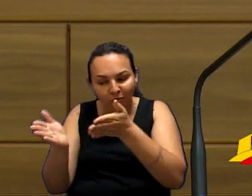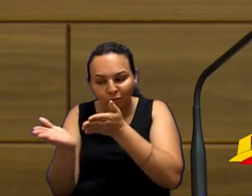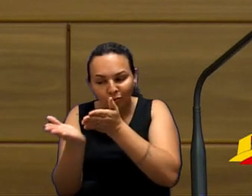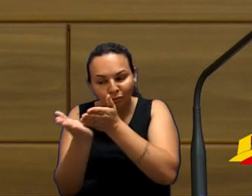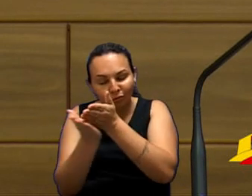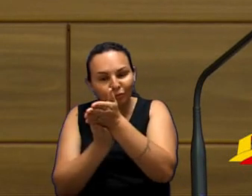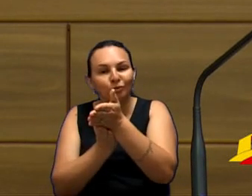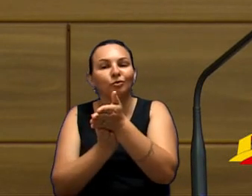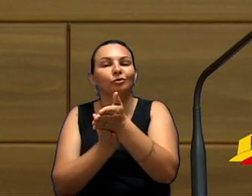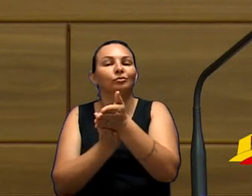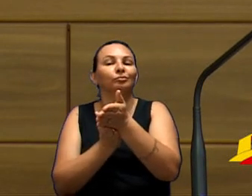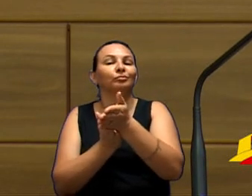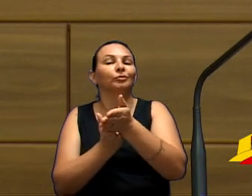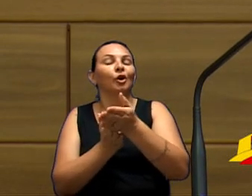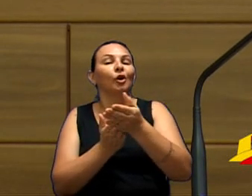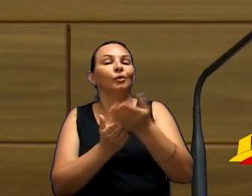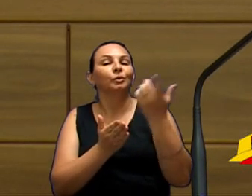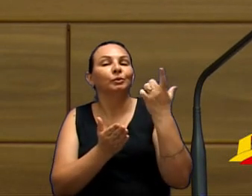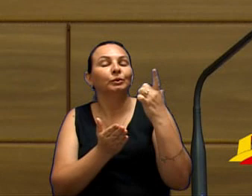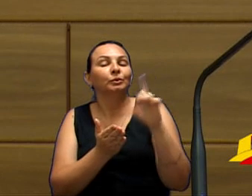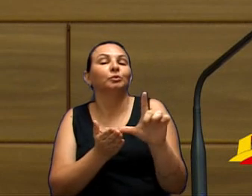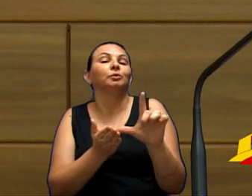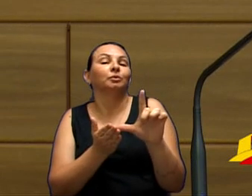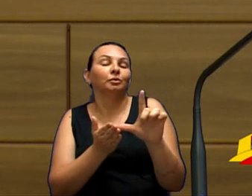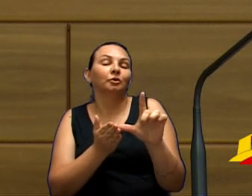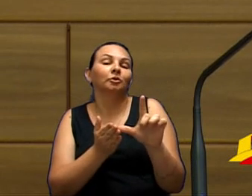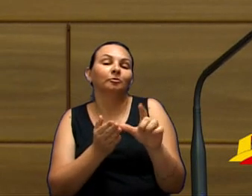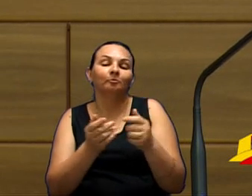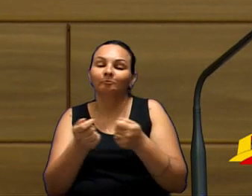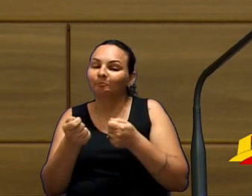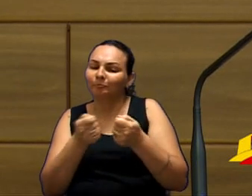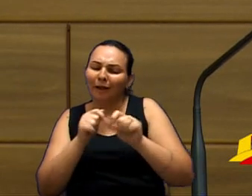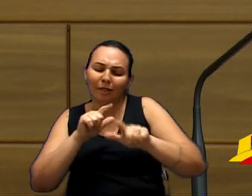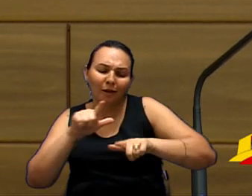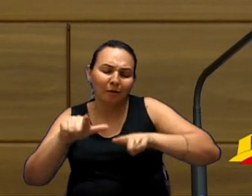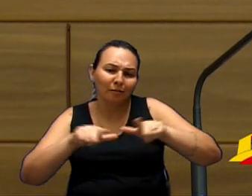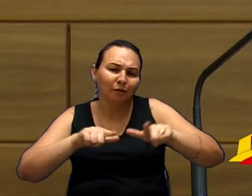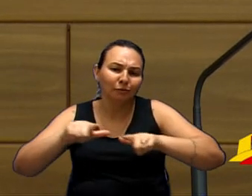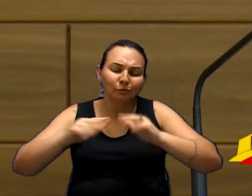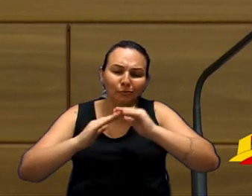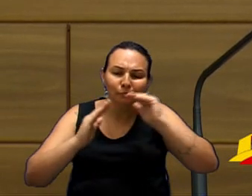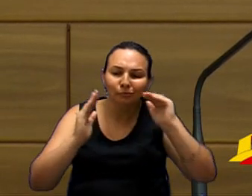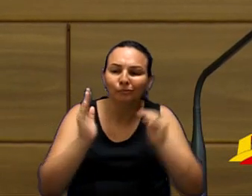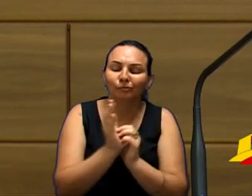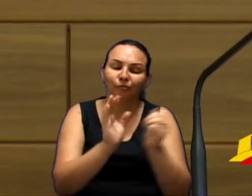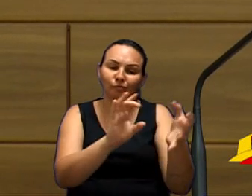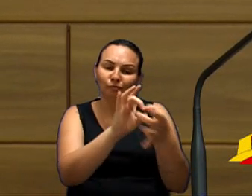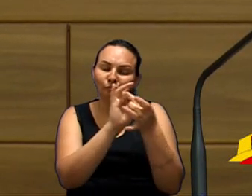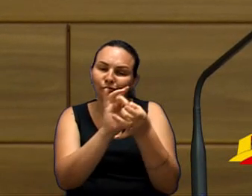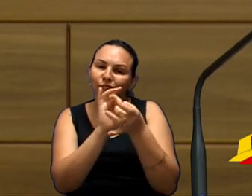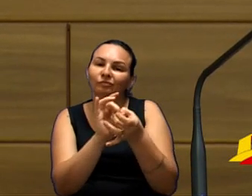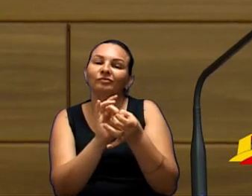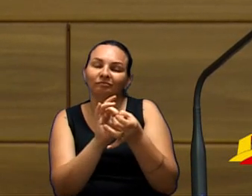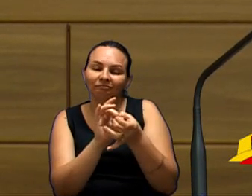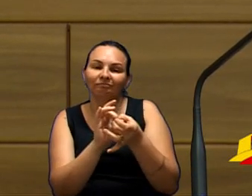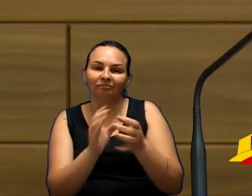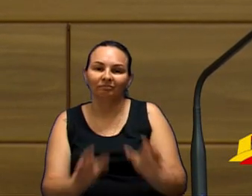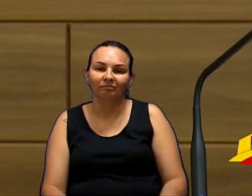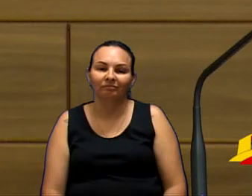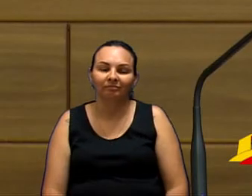temos condições e estamos abertos a qualquer trabalho em conjunto para em prol da melhoria da qualidade ambiental de